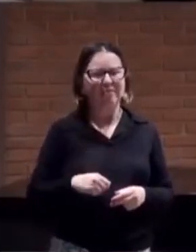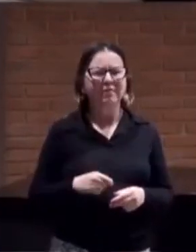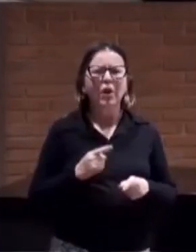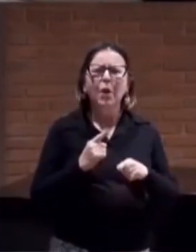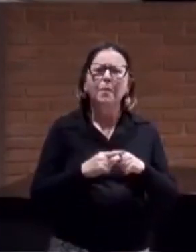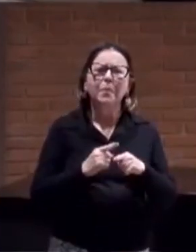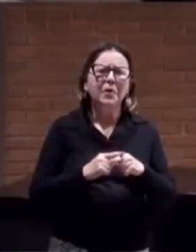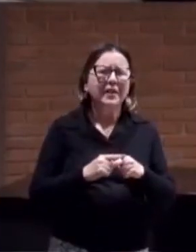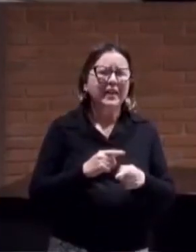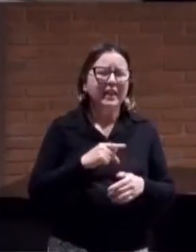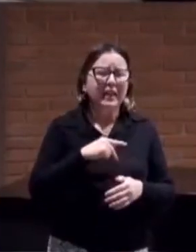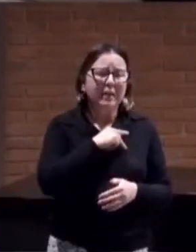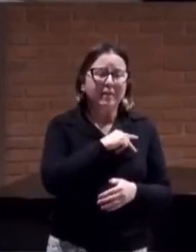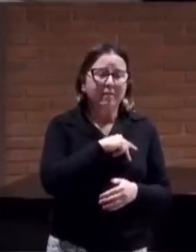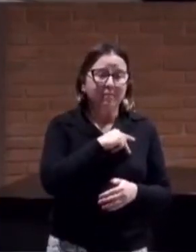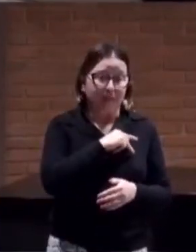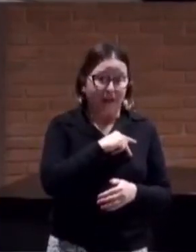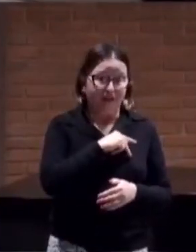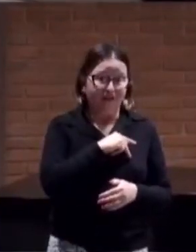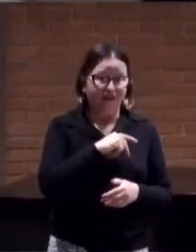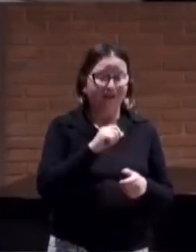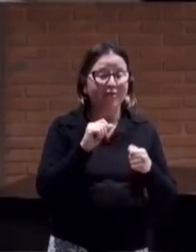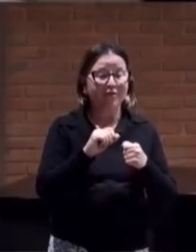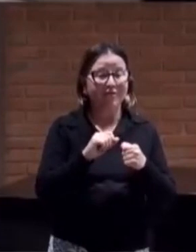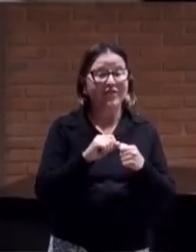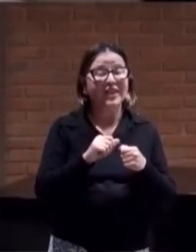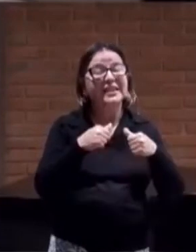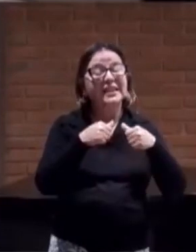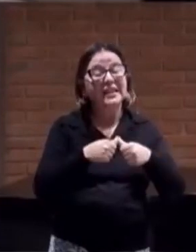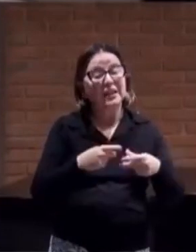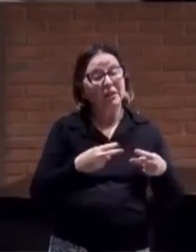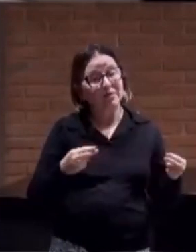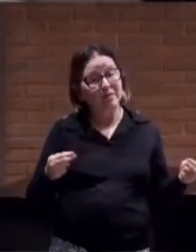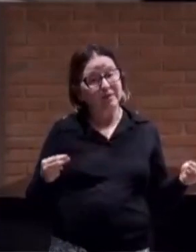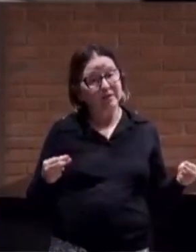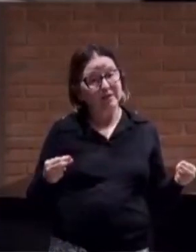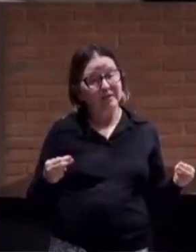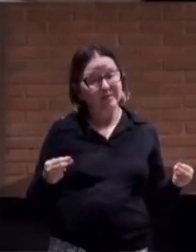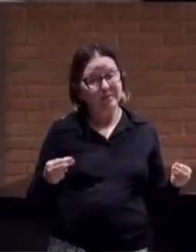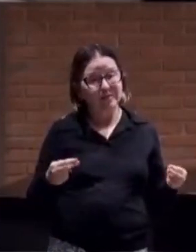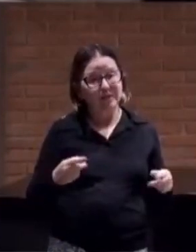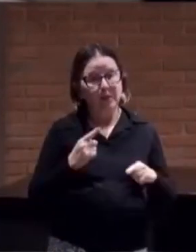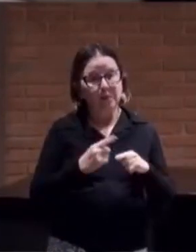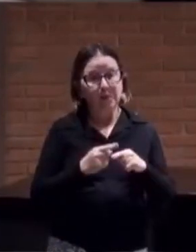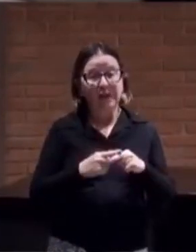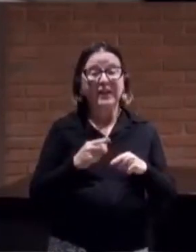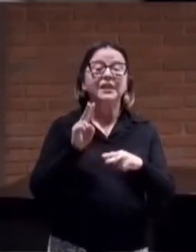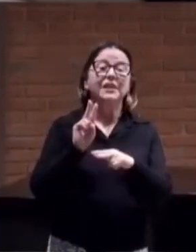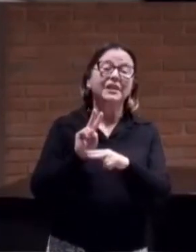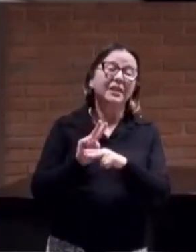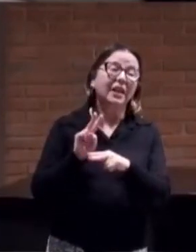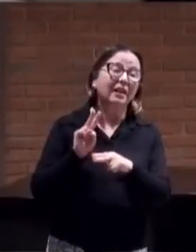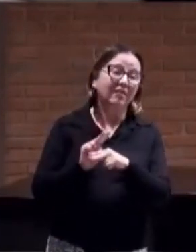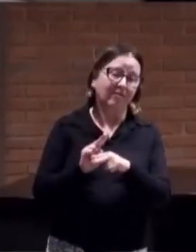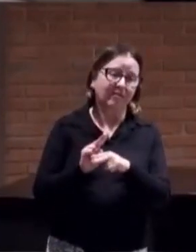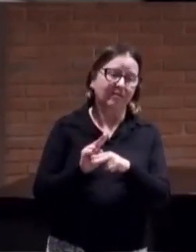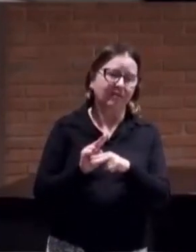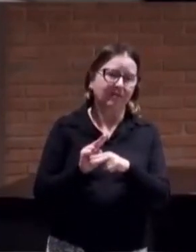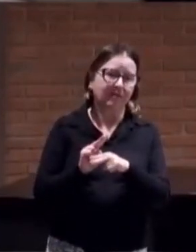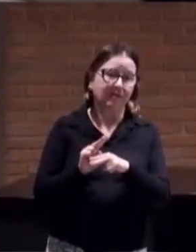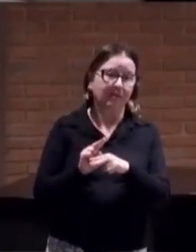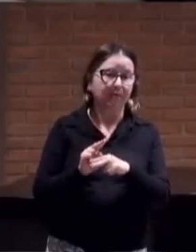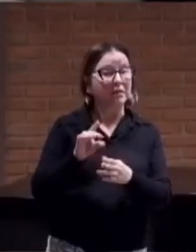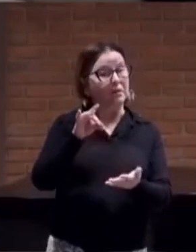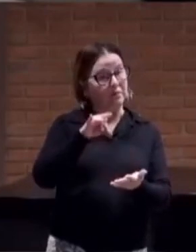fazia isso, ou Saulo fazia isso? Porque ele era zeloso e